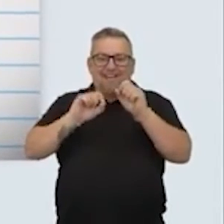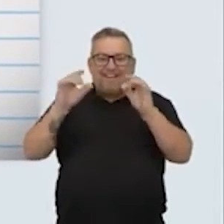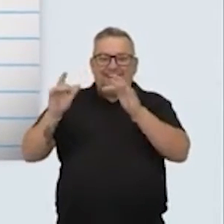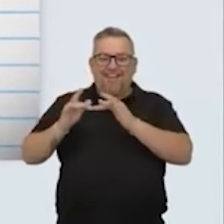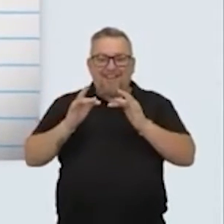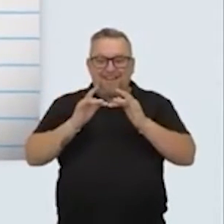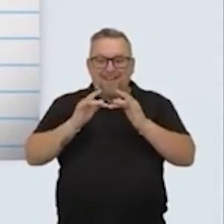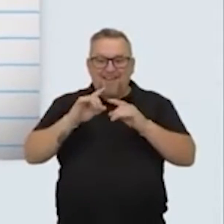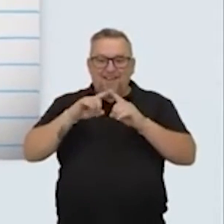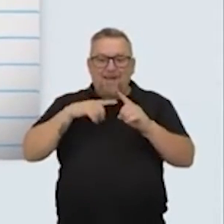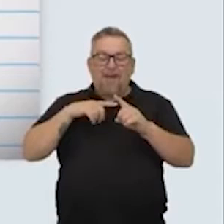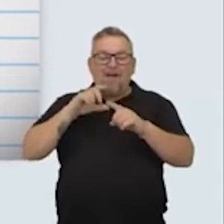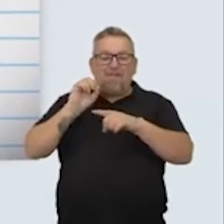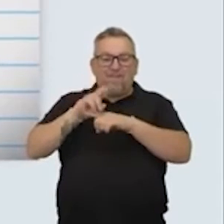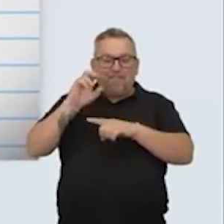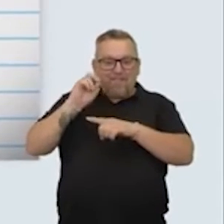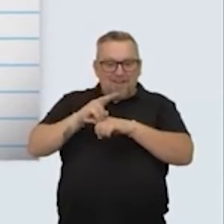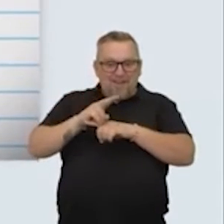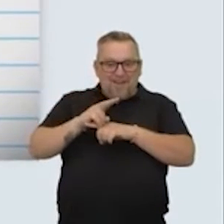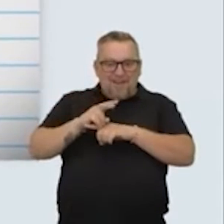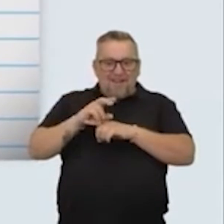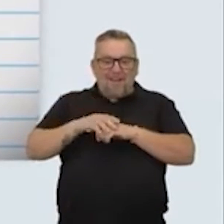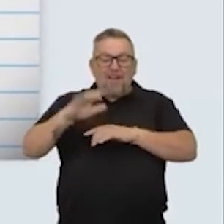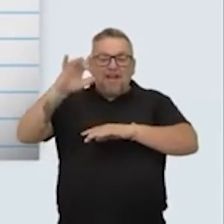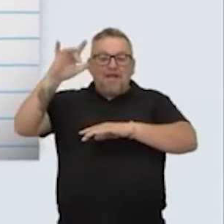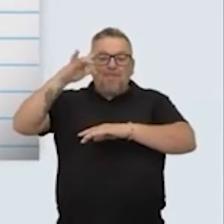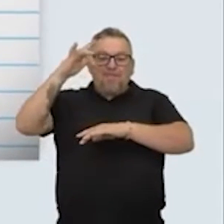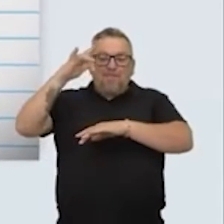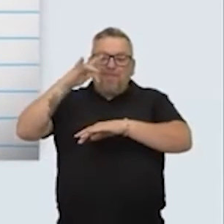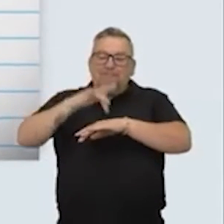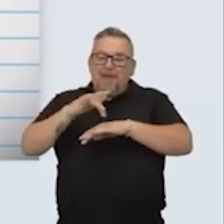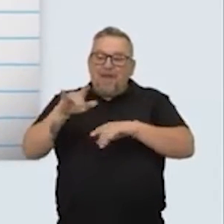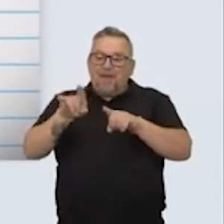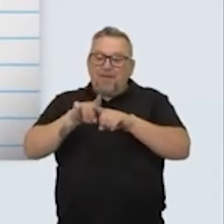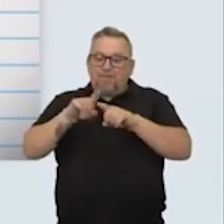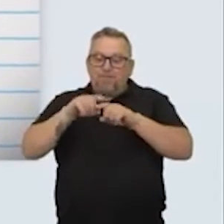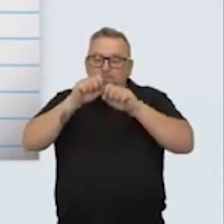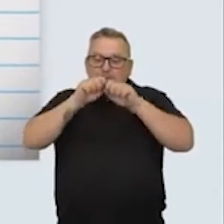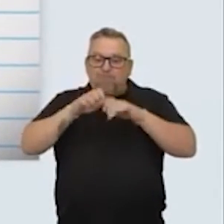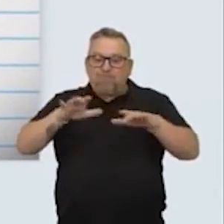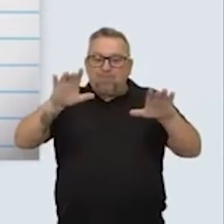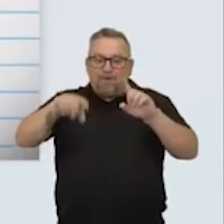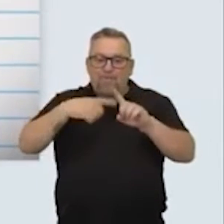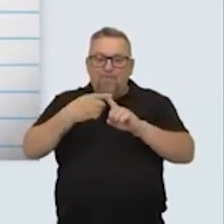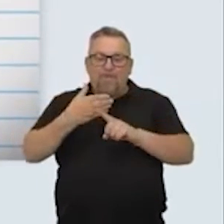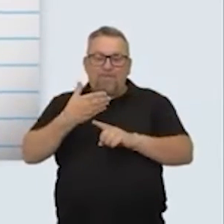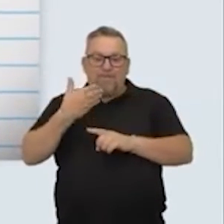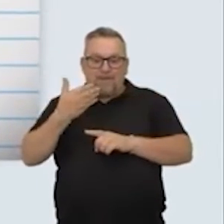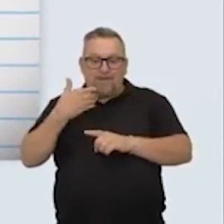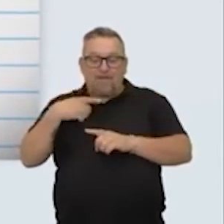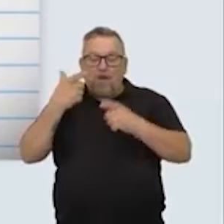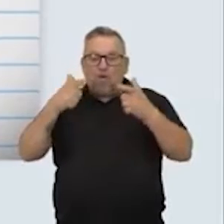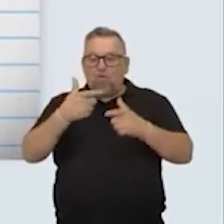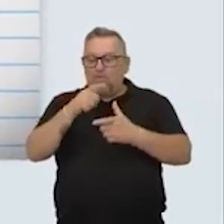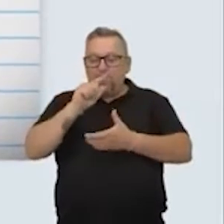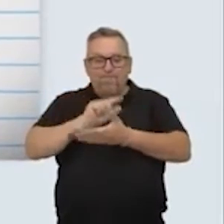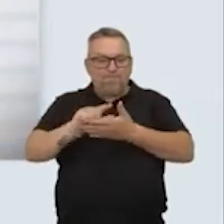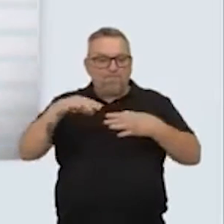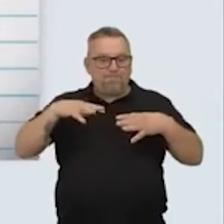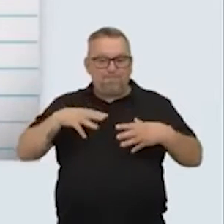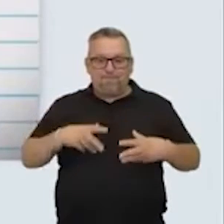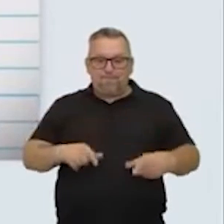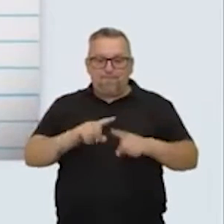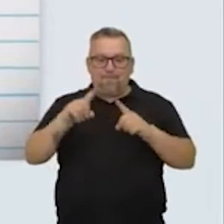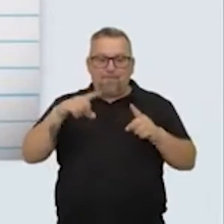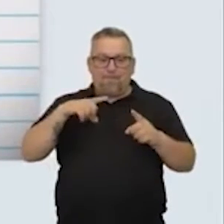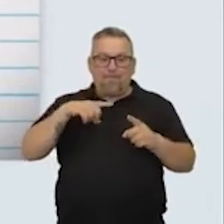Zika vírus, transmitida pelo mosquito Aedes aegypti, que tende a se propagar mais facilmente em ambientes sem saneamento básico. No mundo, as